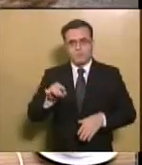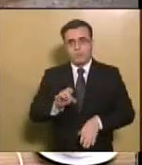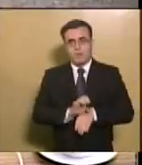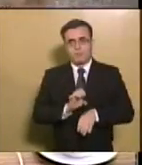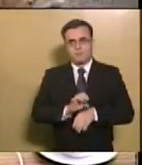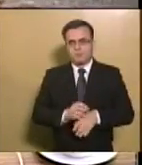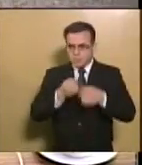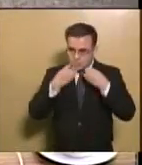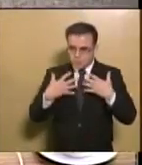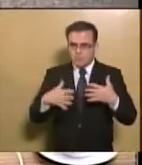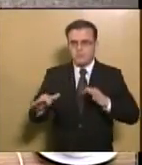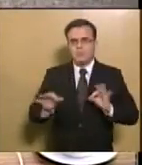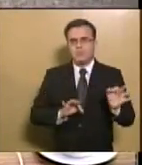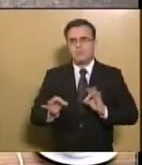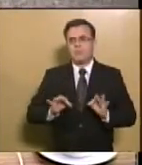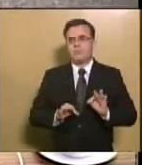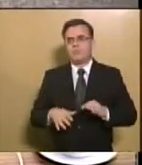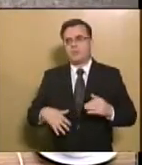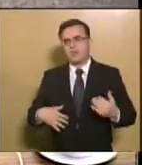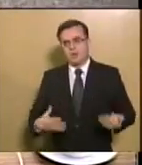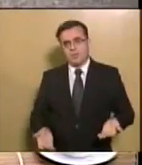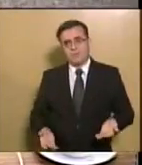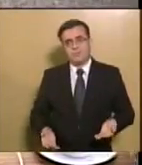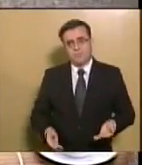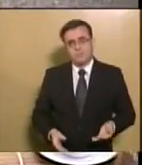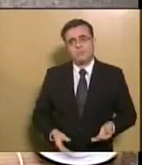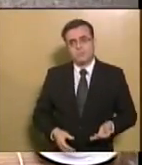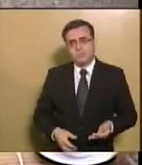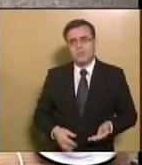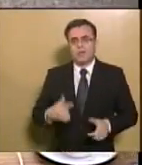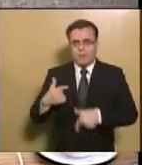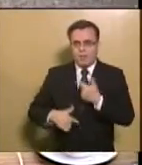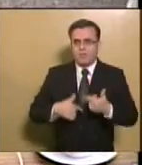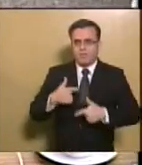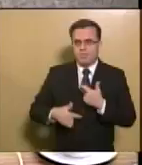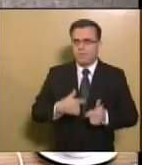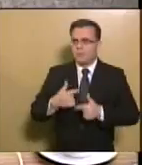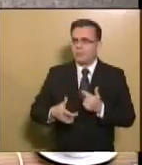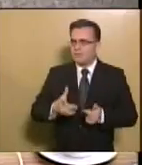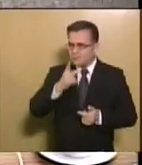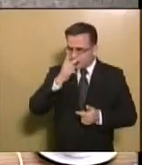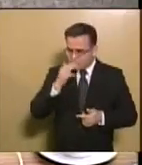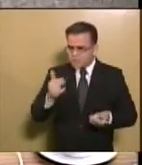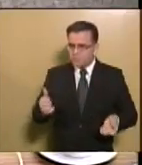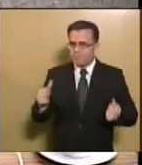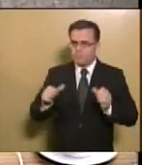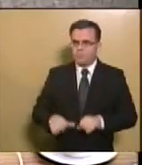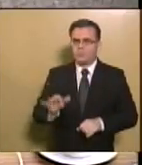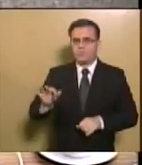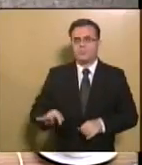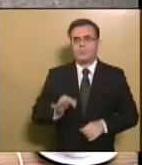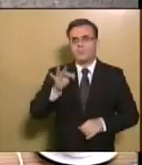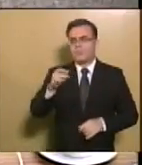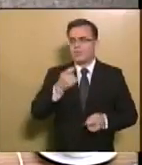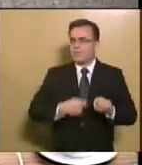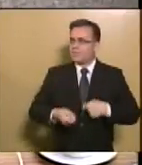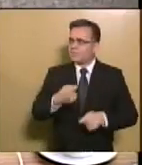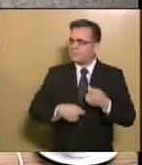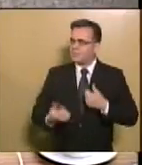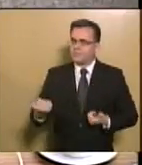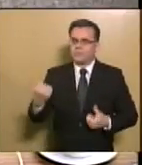bom. Pelo menos do jeito que receberam. Mas, pode ter certeza, as próximas gestões terão